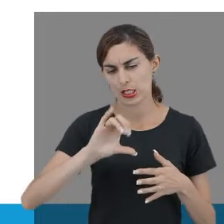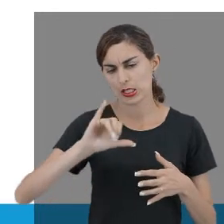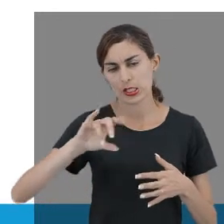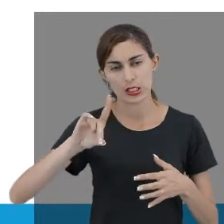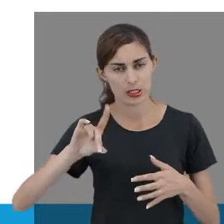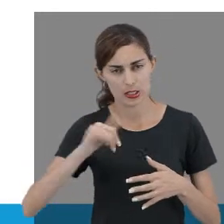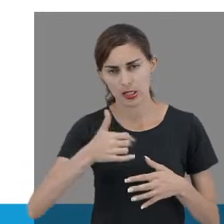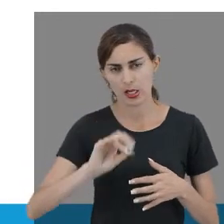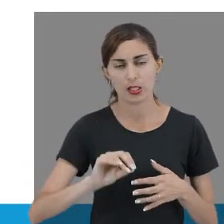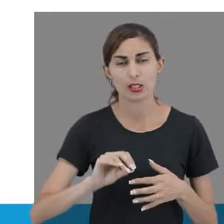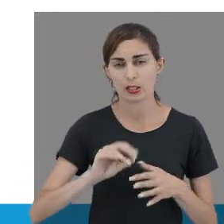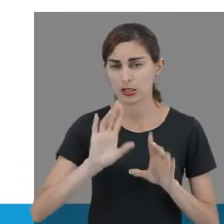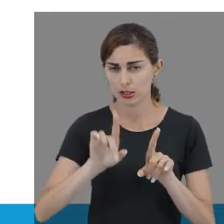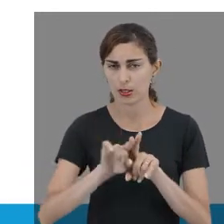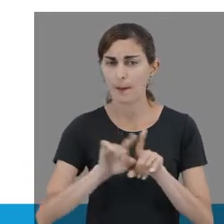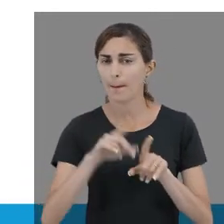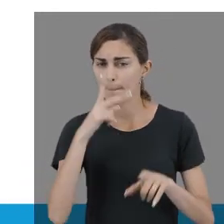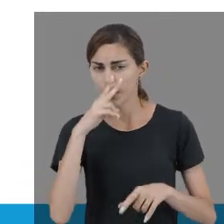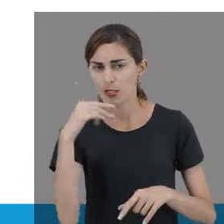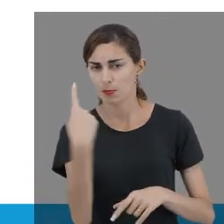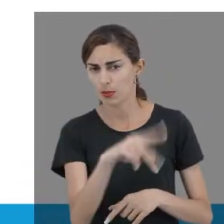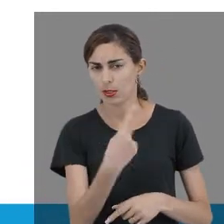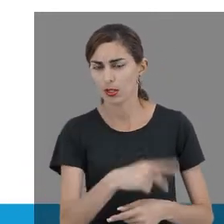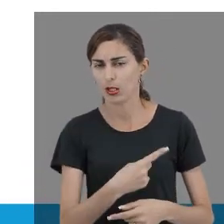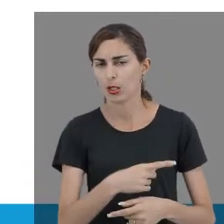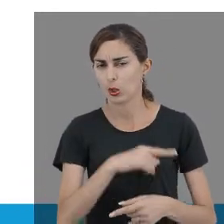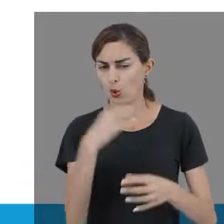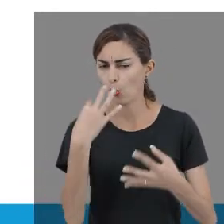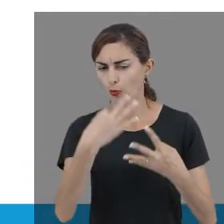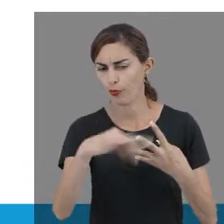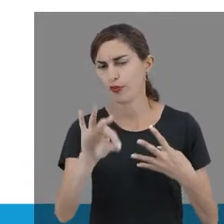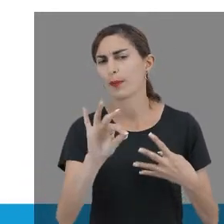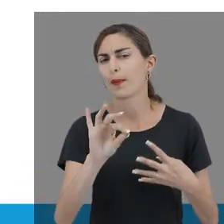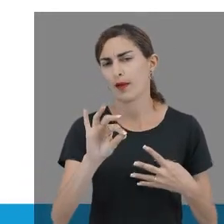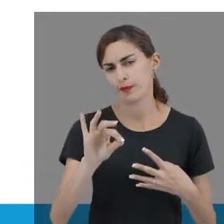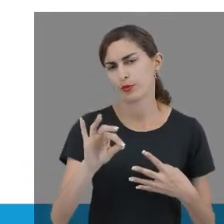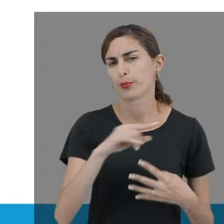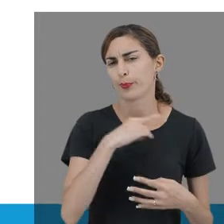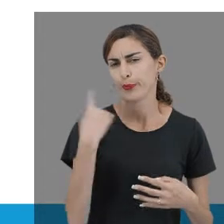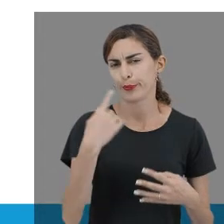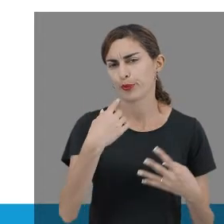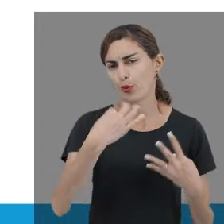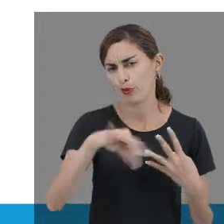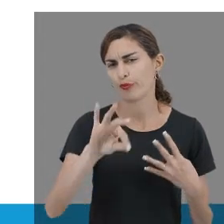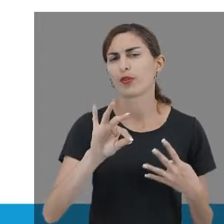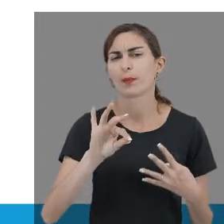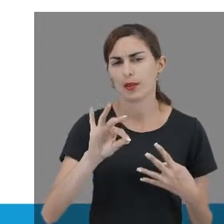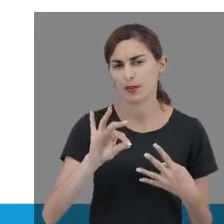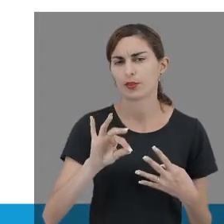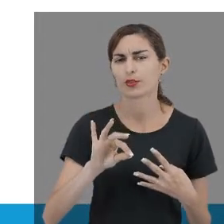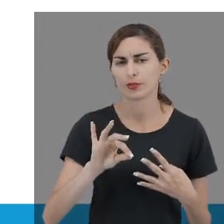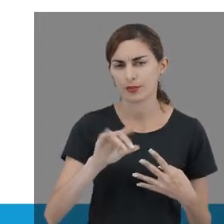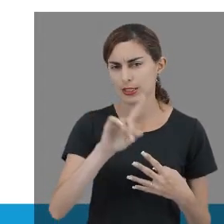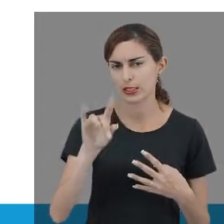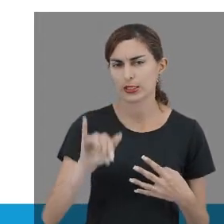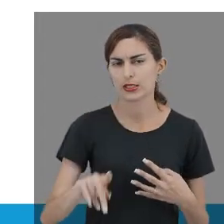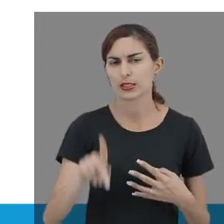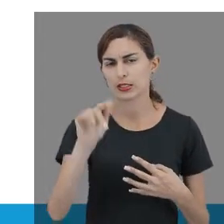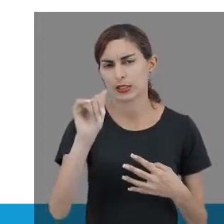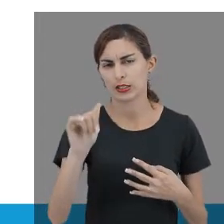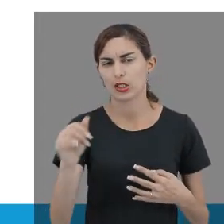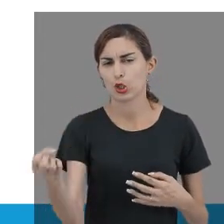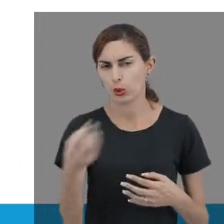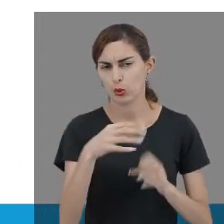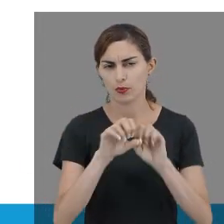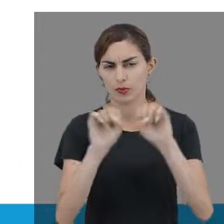certo? E tem uma ressalva. Mesmo que aquele óbito tenha sido um caso confirmado de síndrome congênita do Zika